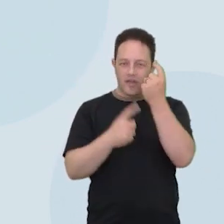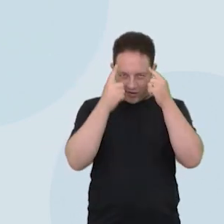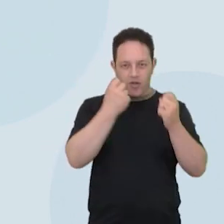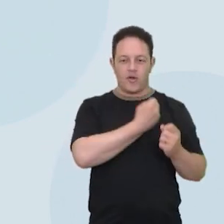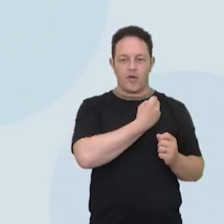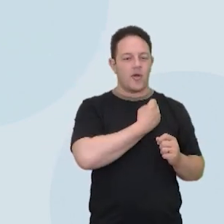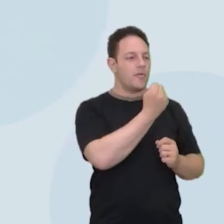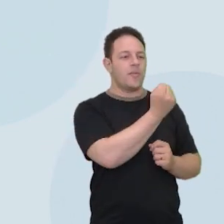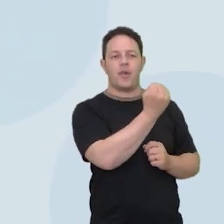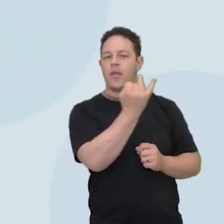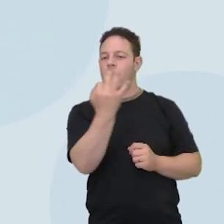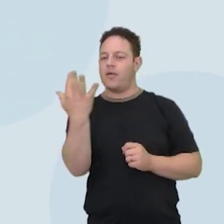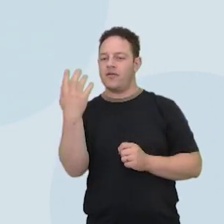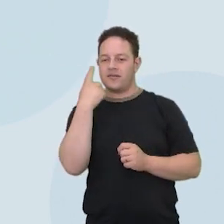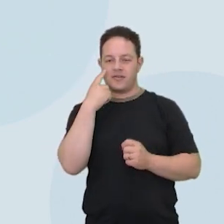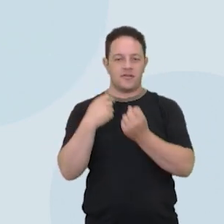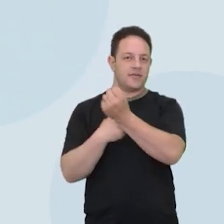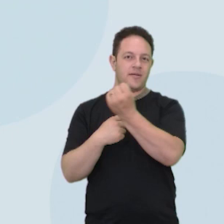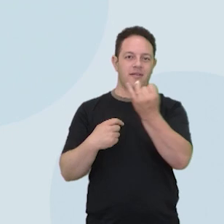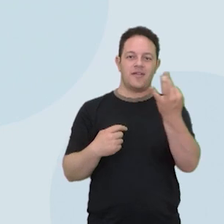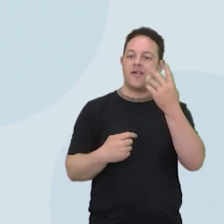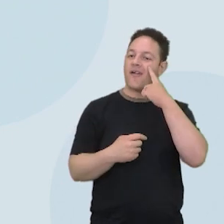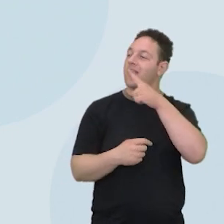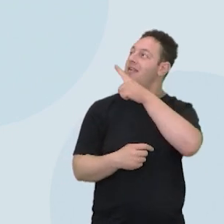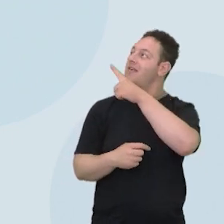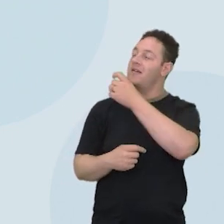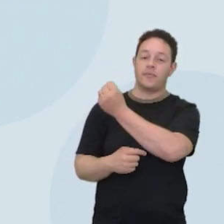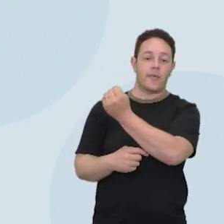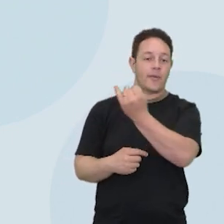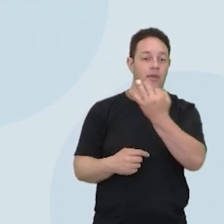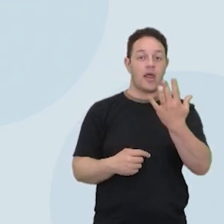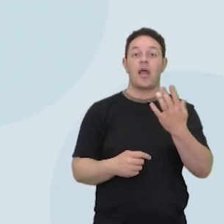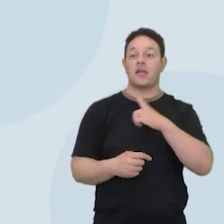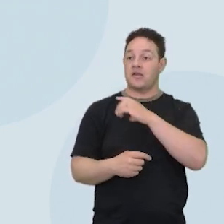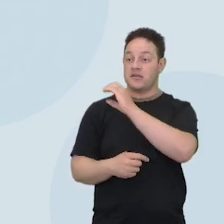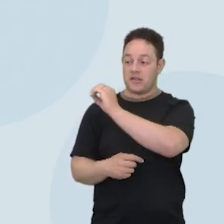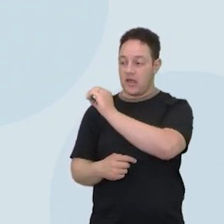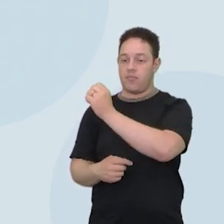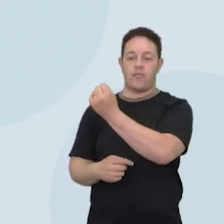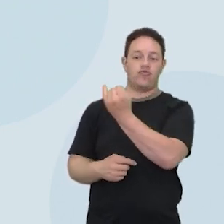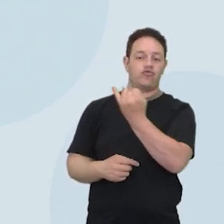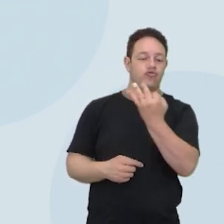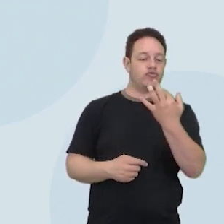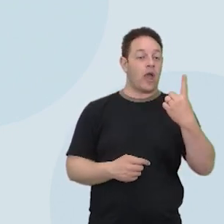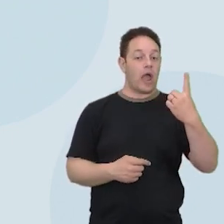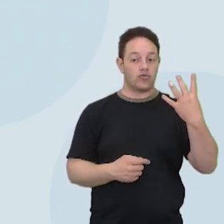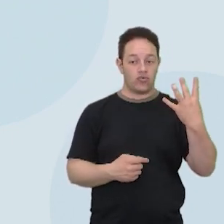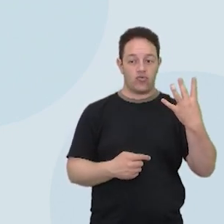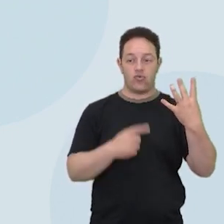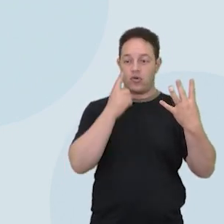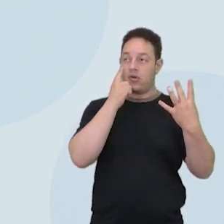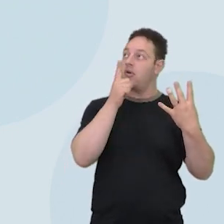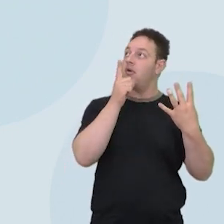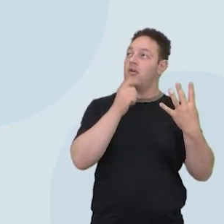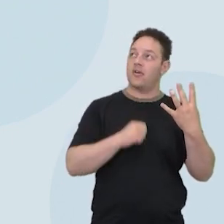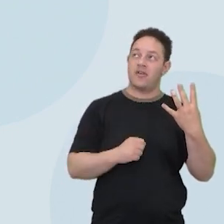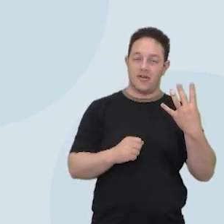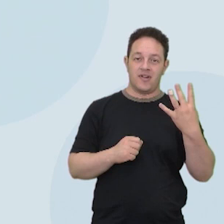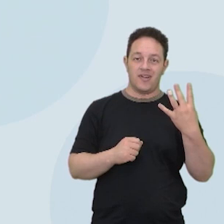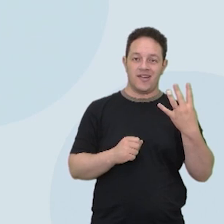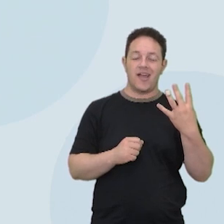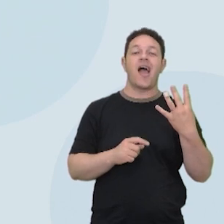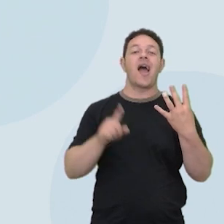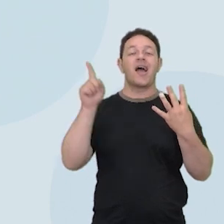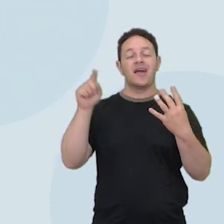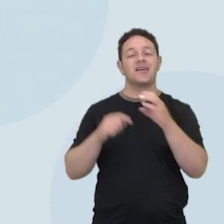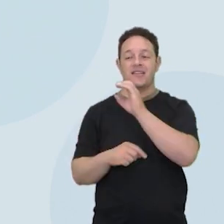escala de pH para vocês. Então, o pH vai de 0 a 14. Quando a gente tem pHs